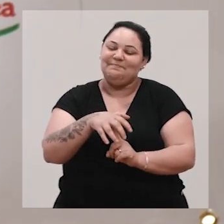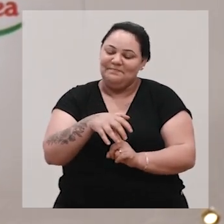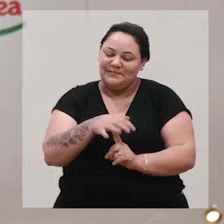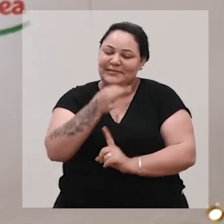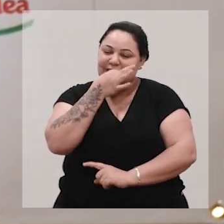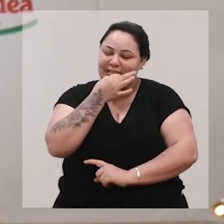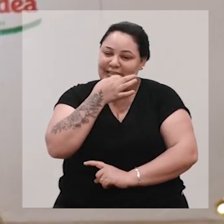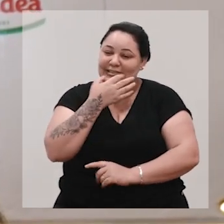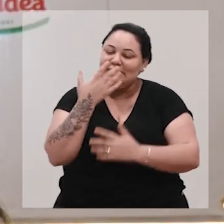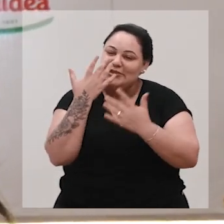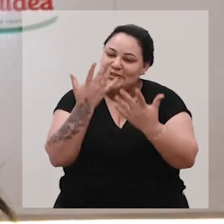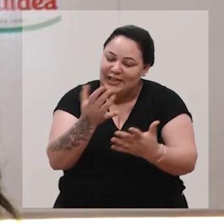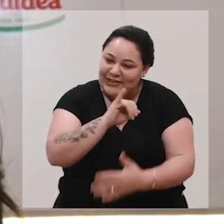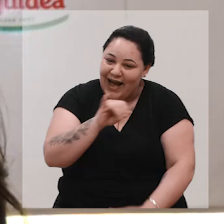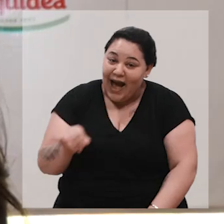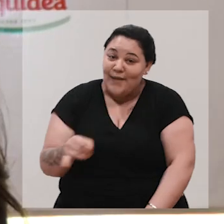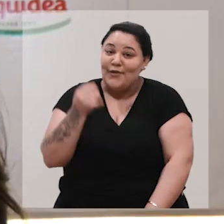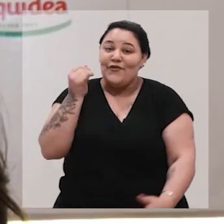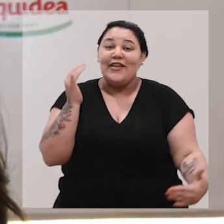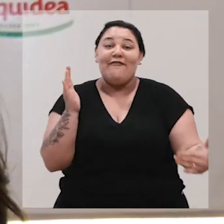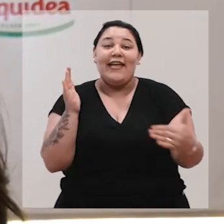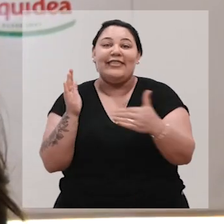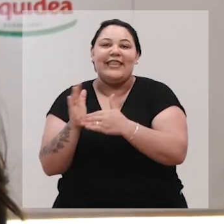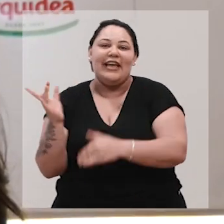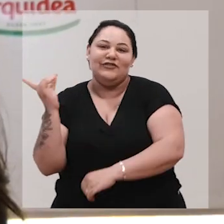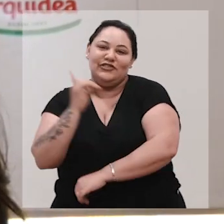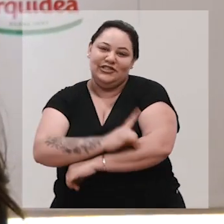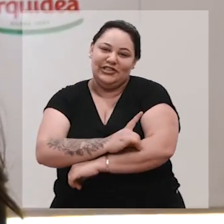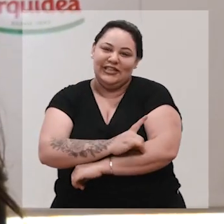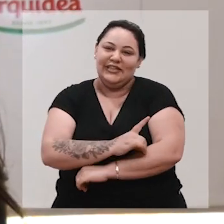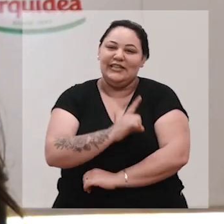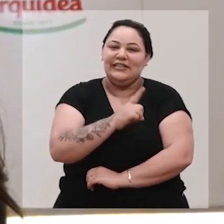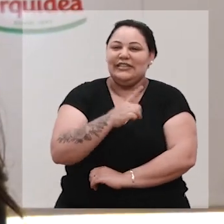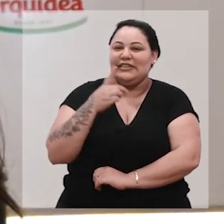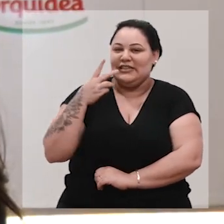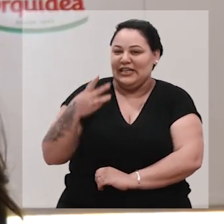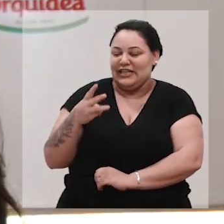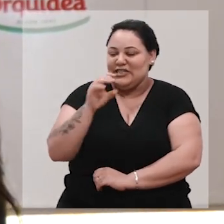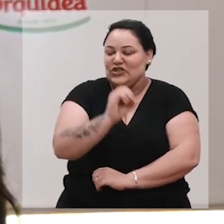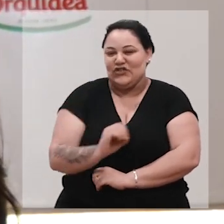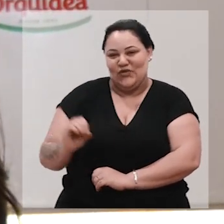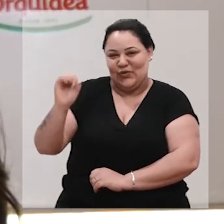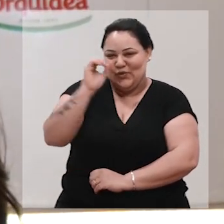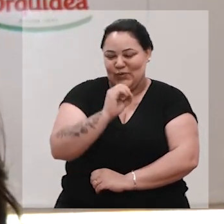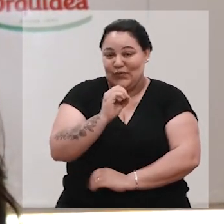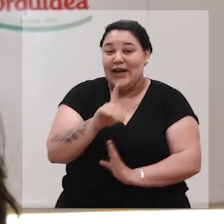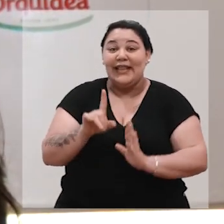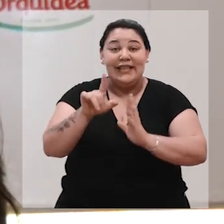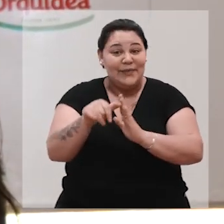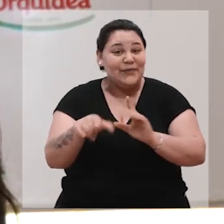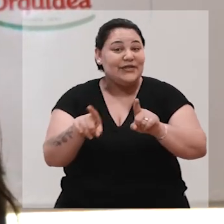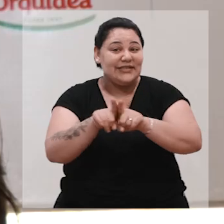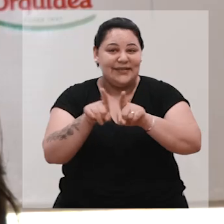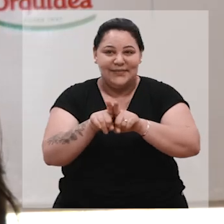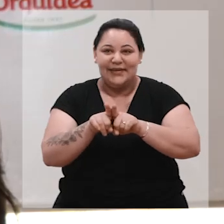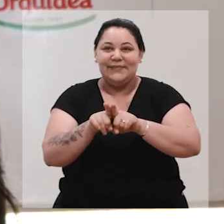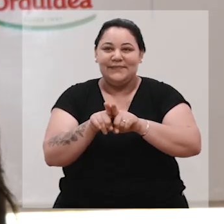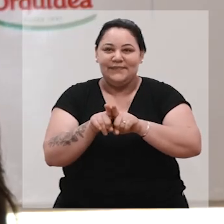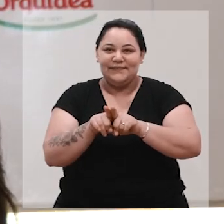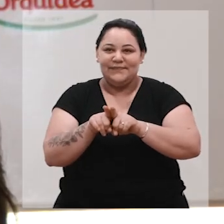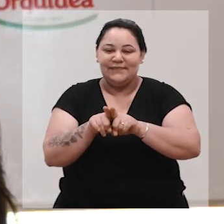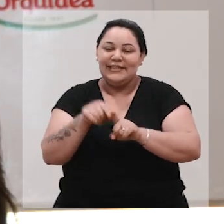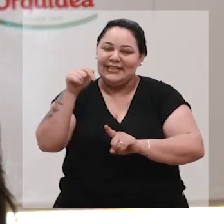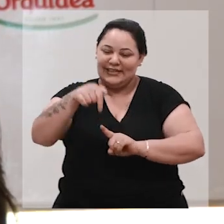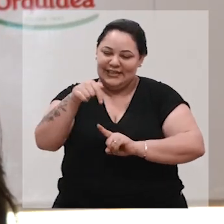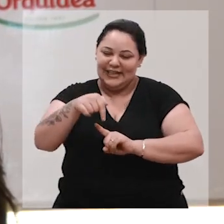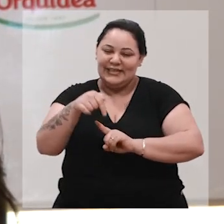Sul. Gente, aproveite, a feira vai até o dia 13 de outubro. E depois, se esse,